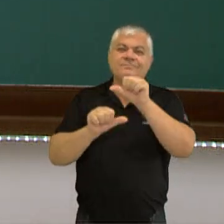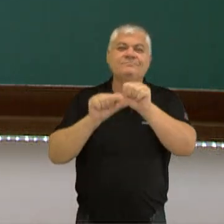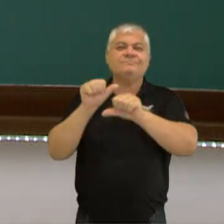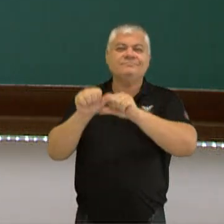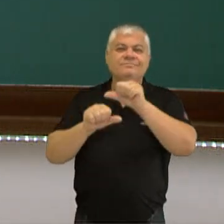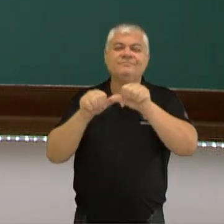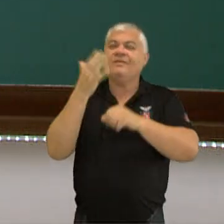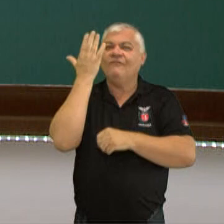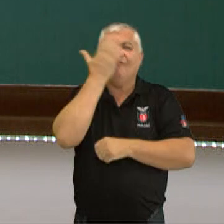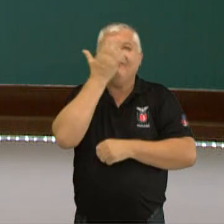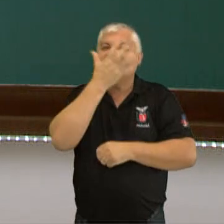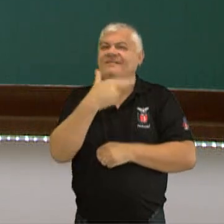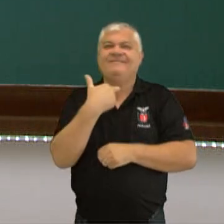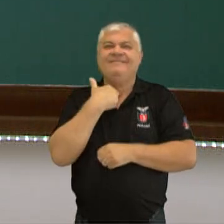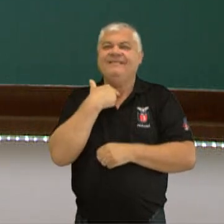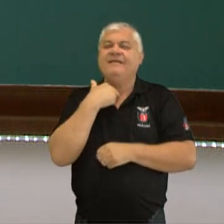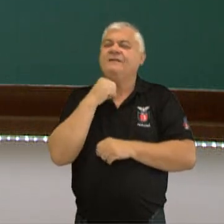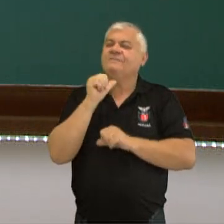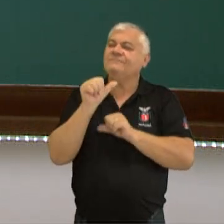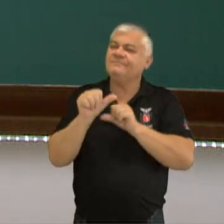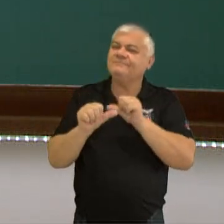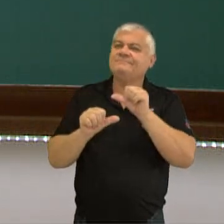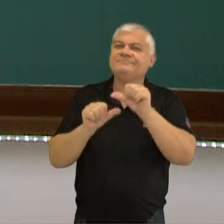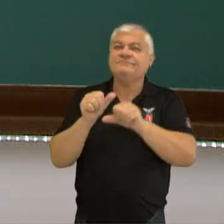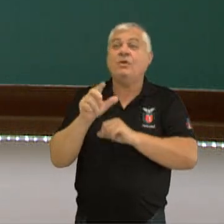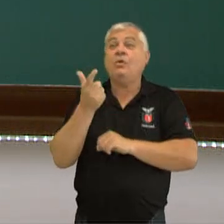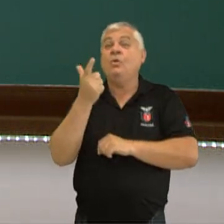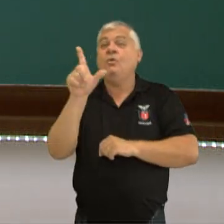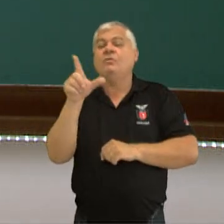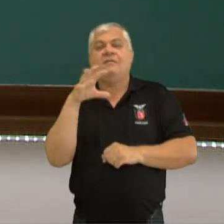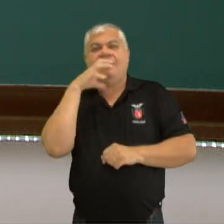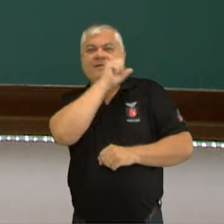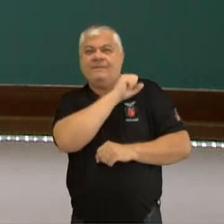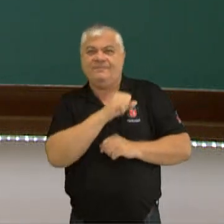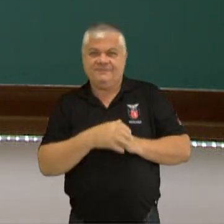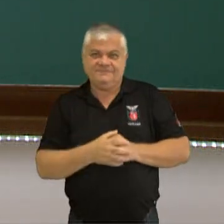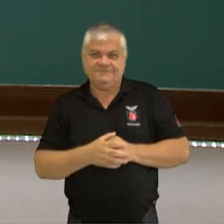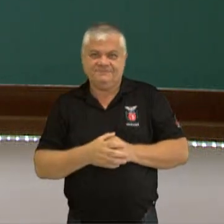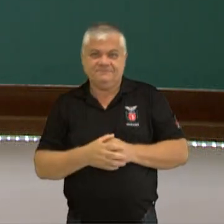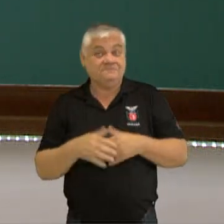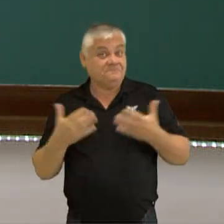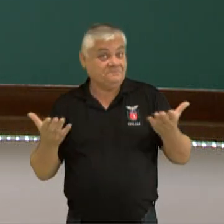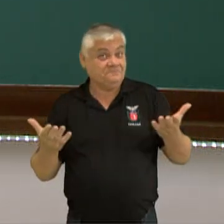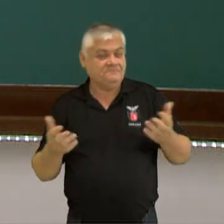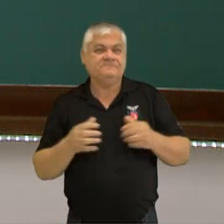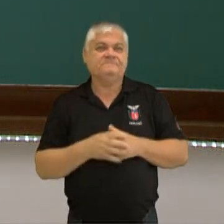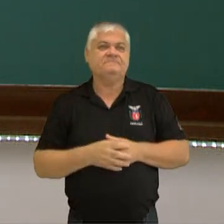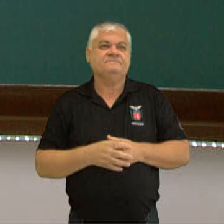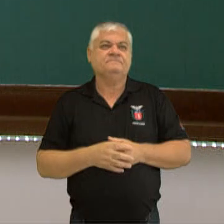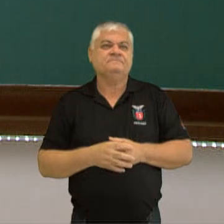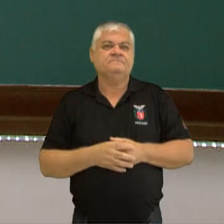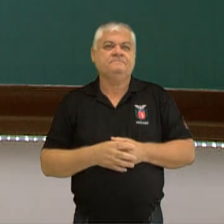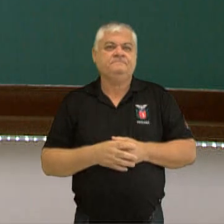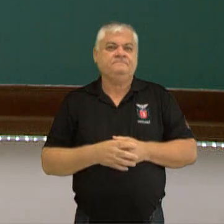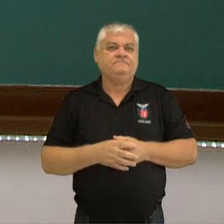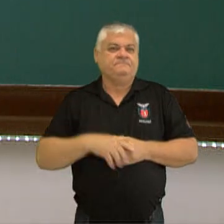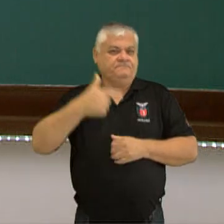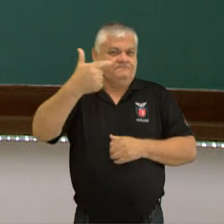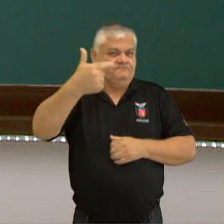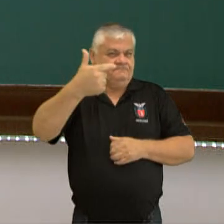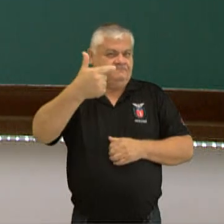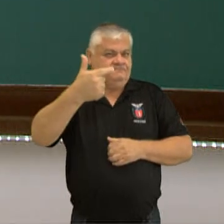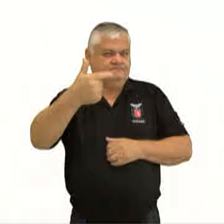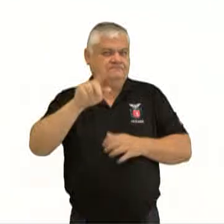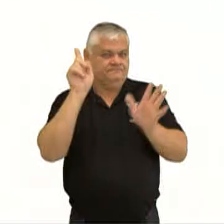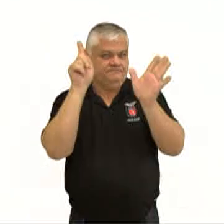ações da natureza, ou outras mais rápidas, quando a gente é o ser humano. Vamos para o nosso segundo e